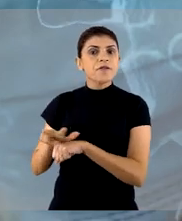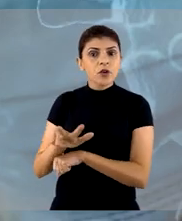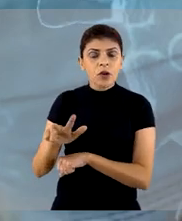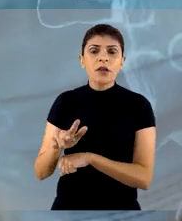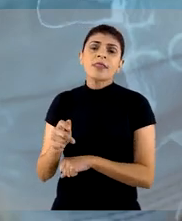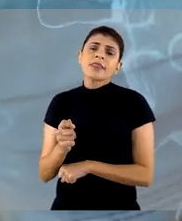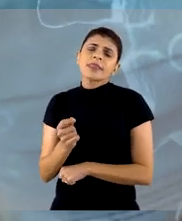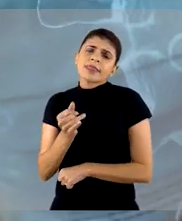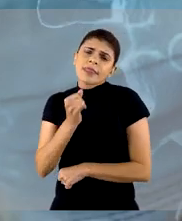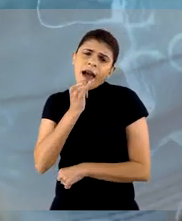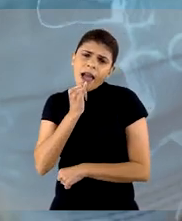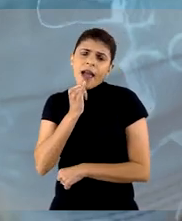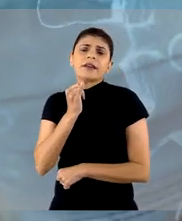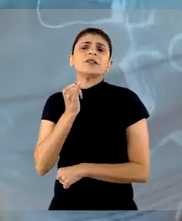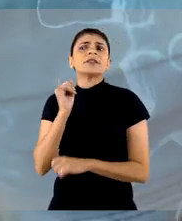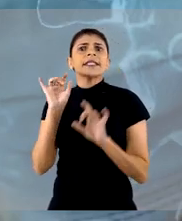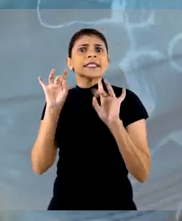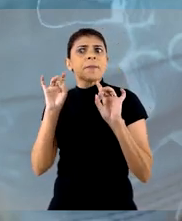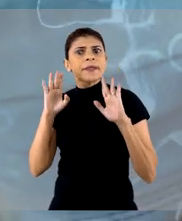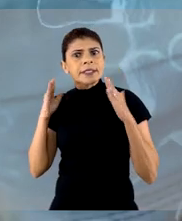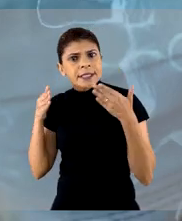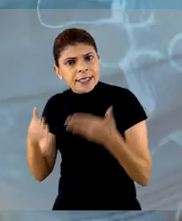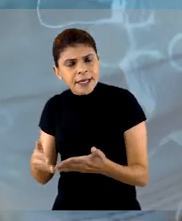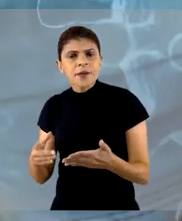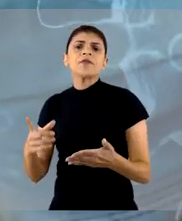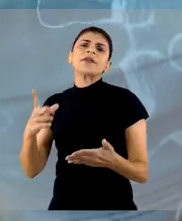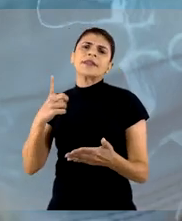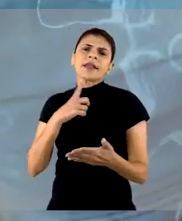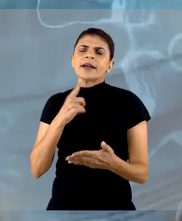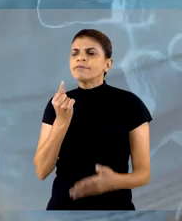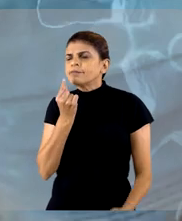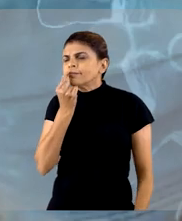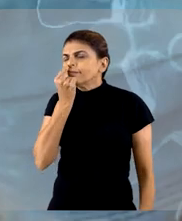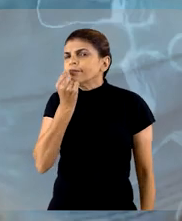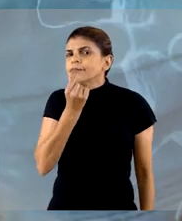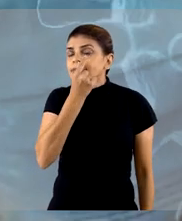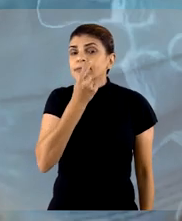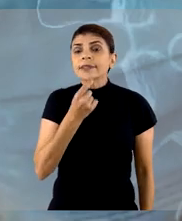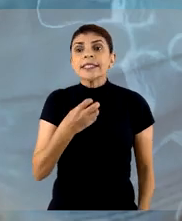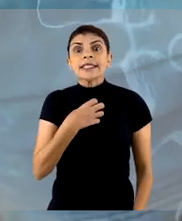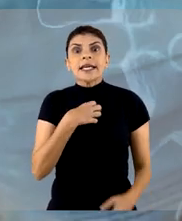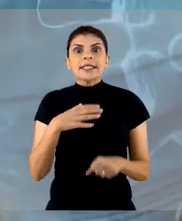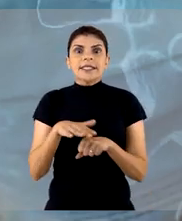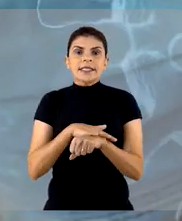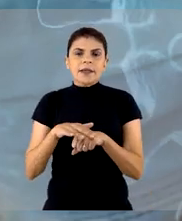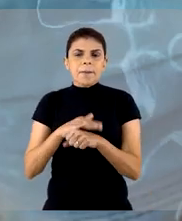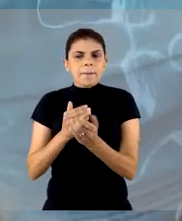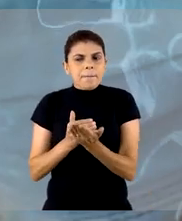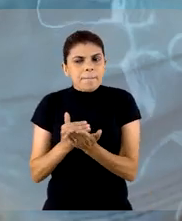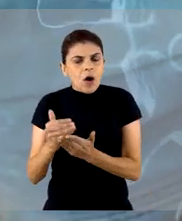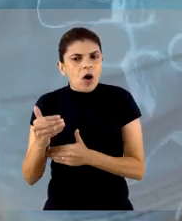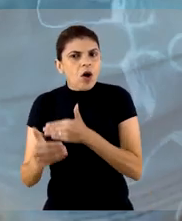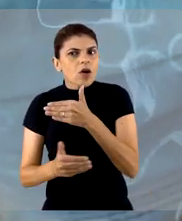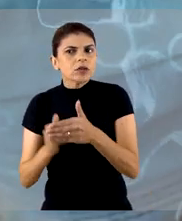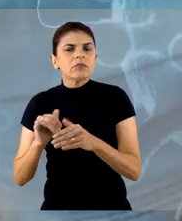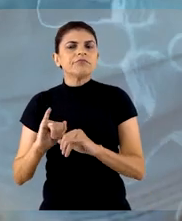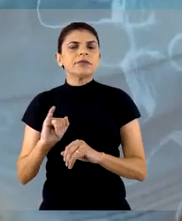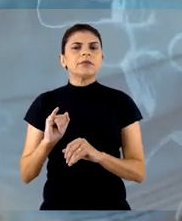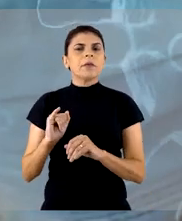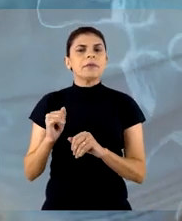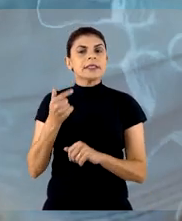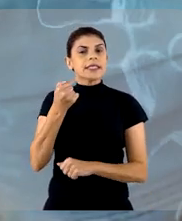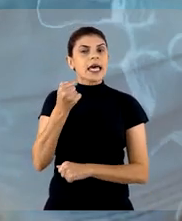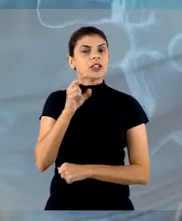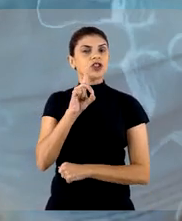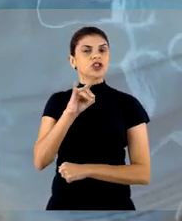de ser um teste extremamente específico e, além do mais, tem uma sensibilidade muito boa, principalmente na fase inicial da infecção, nos